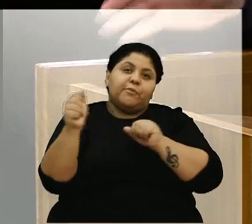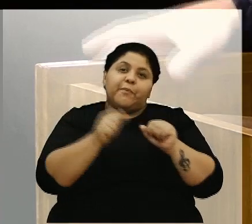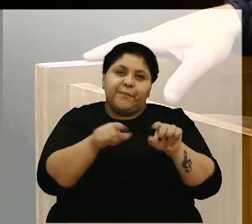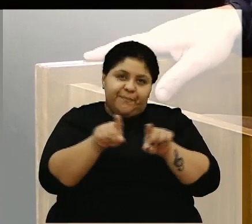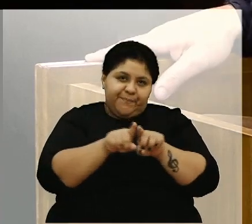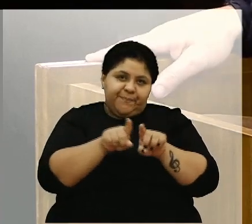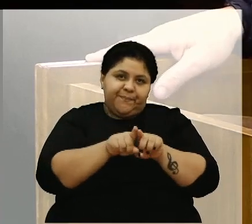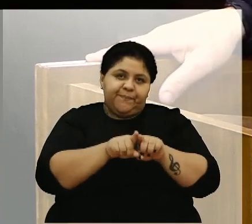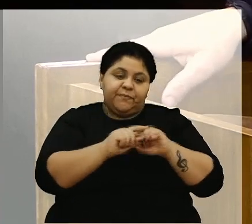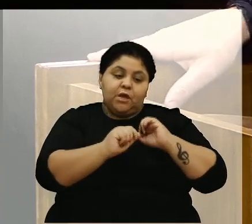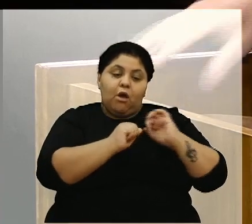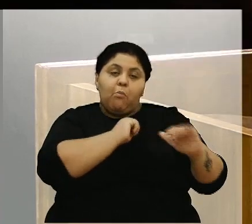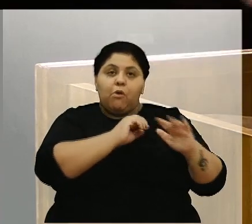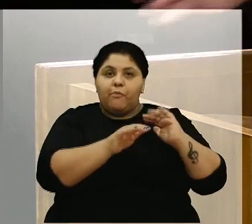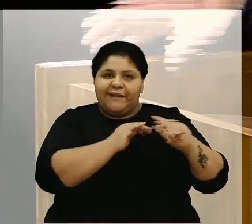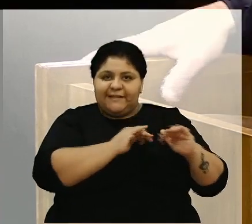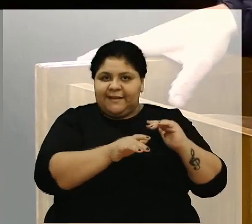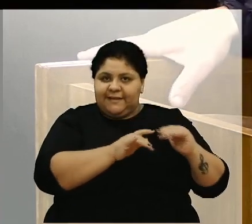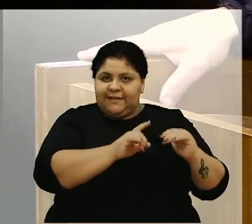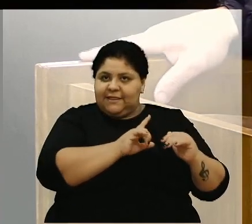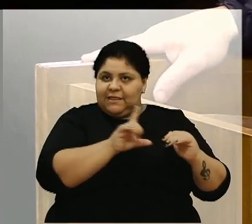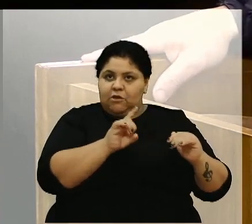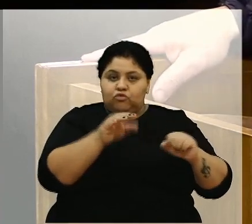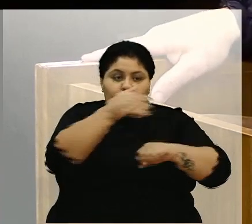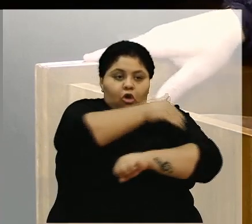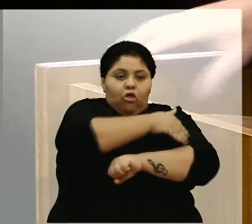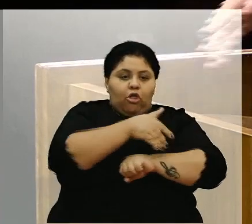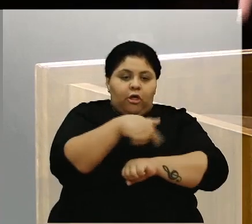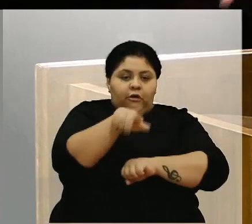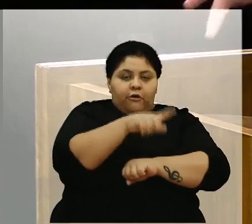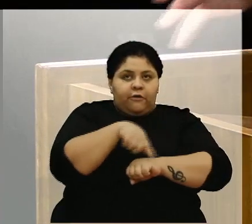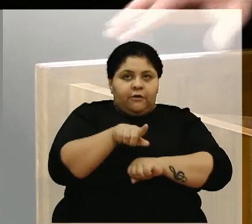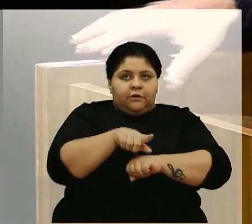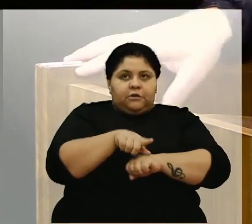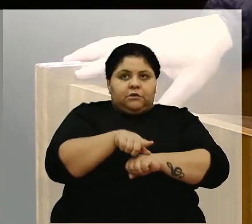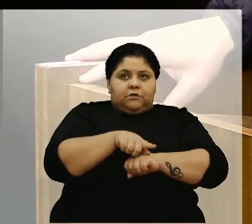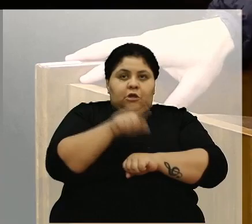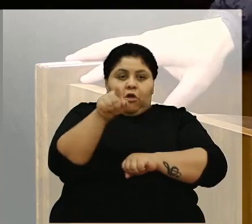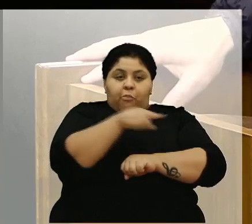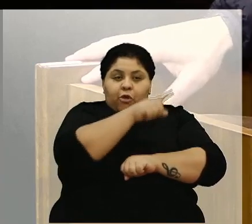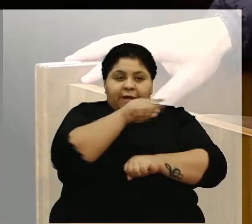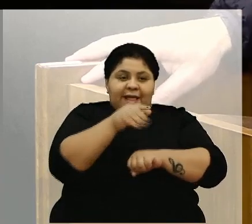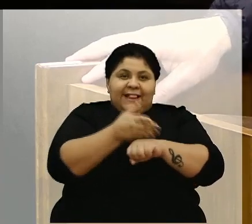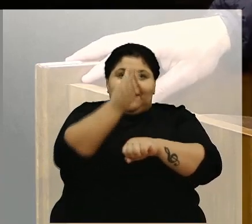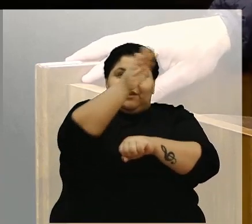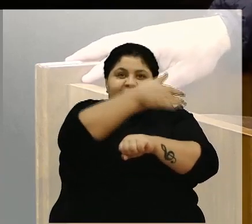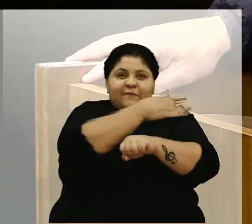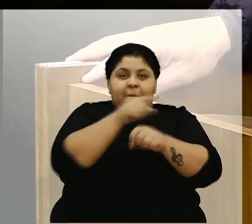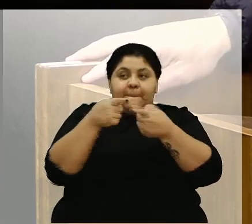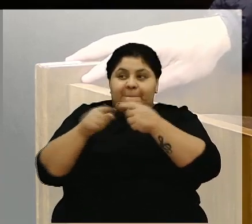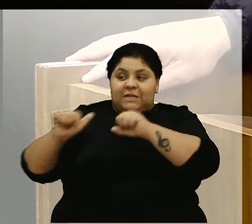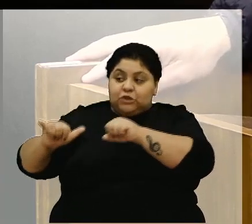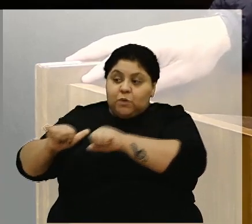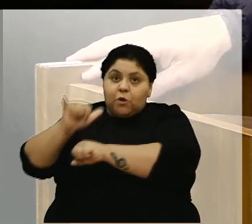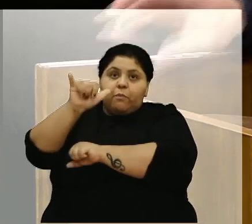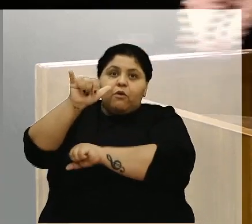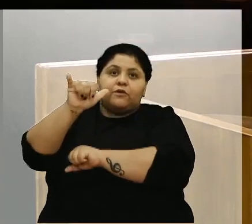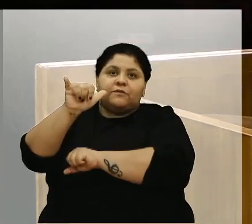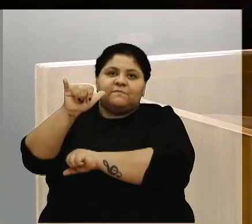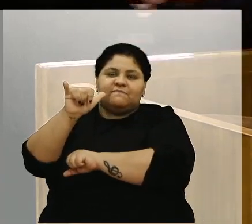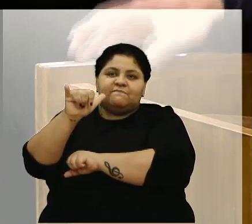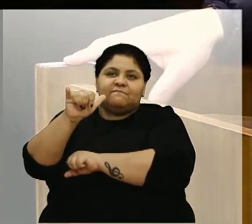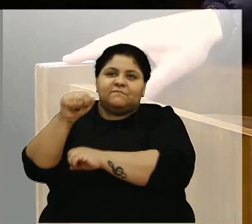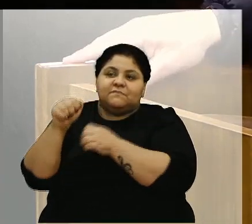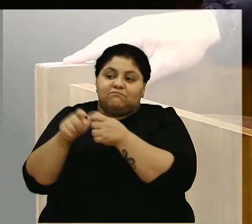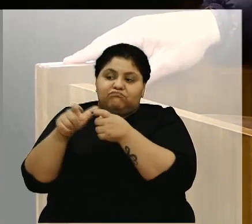de mobilidade, não só das vias, que a gente está praticamente trancado aqui na Serra, mas a questão do aeroporto, que vai